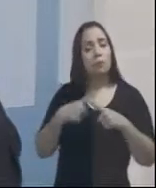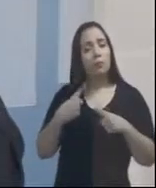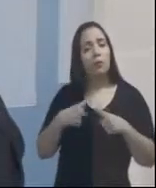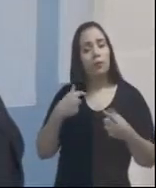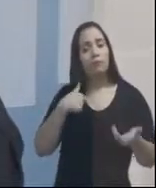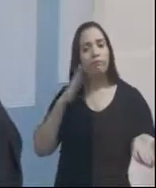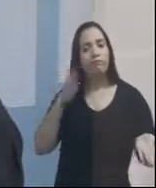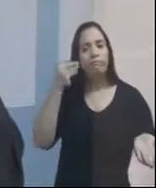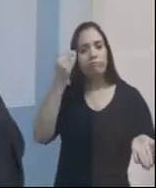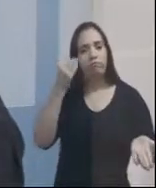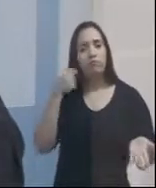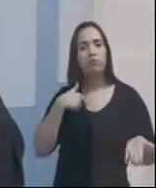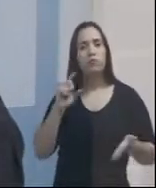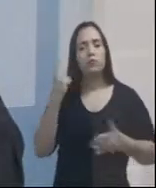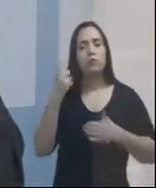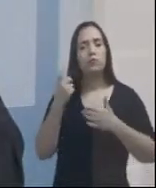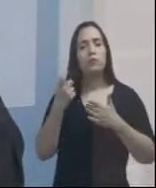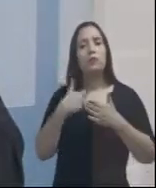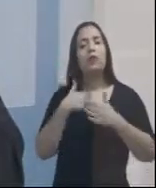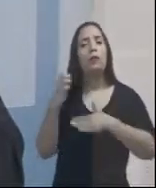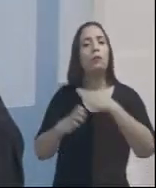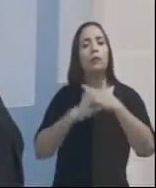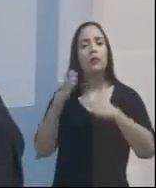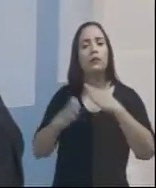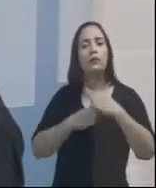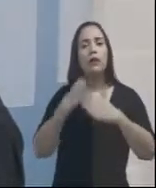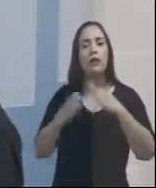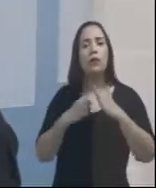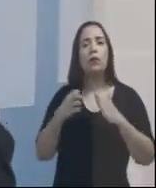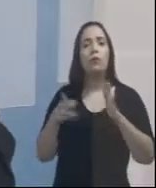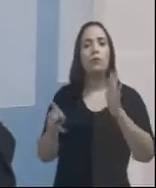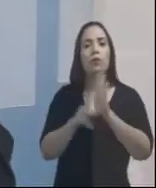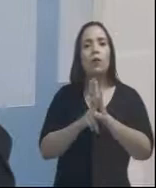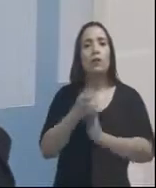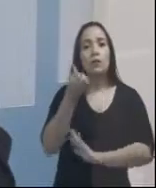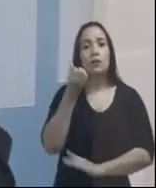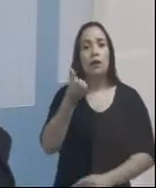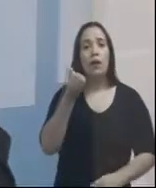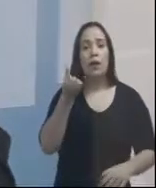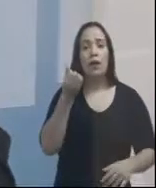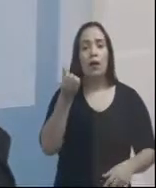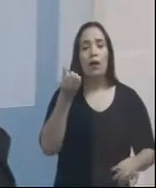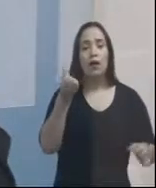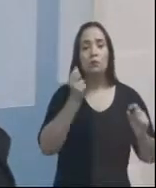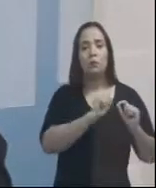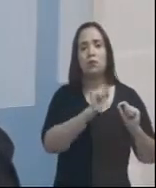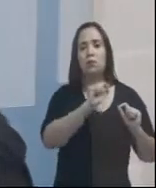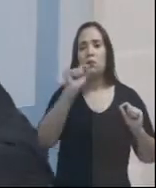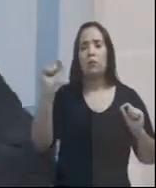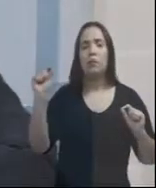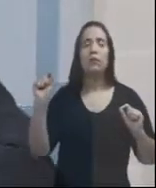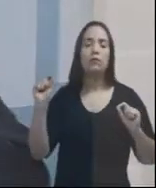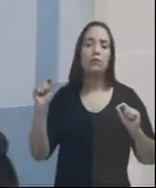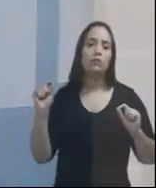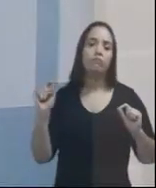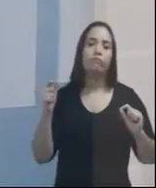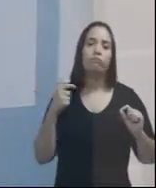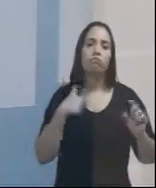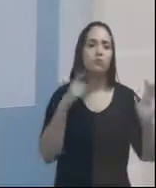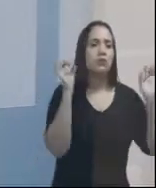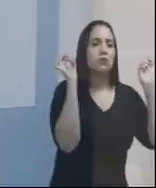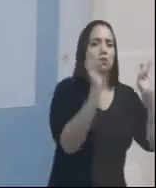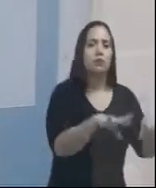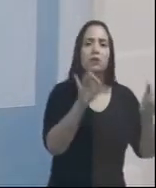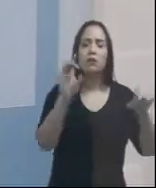mim, eu fui empresário, sócio proprietário de 6 empresas. Eu deixei meus afazeres, deixei